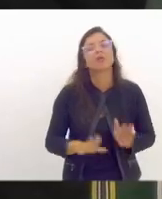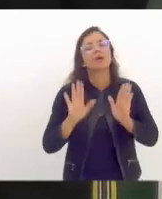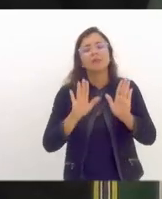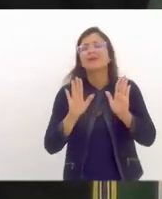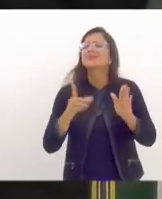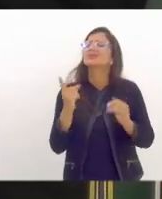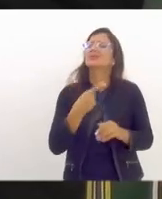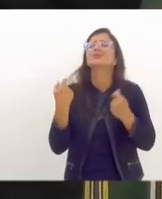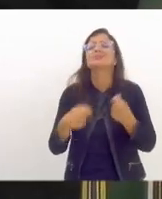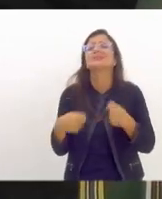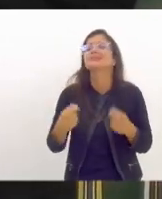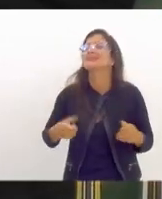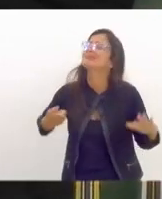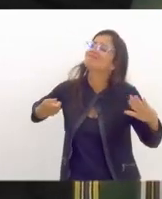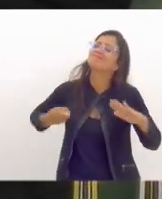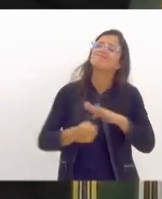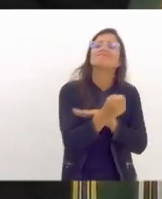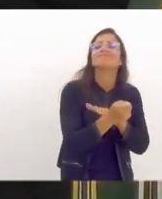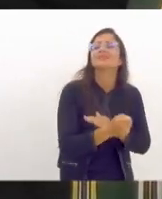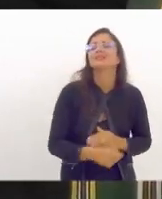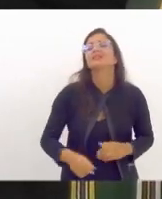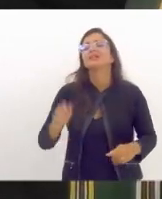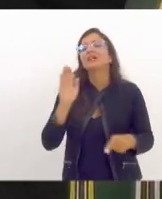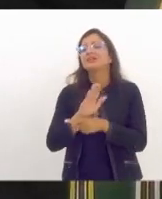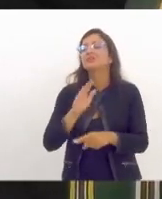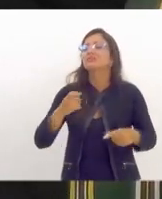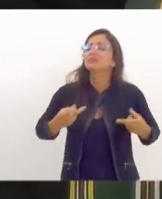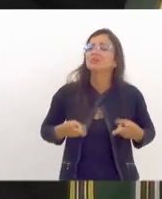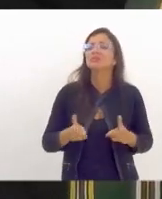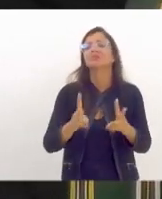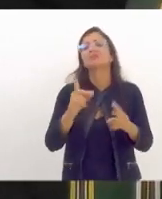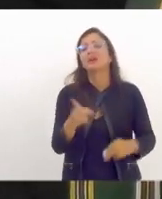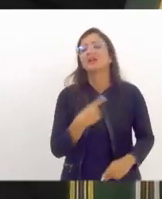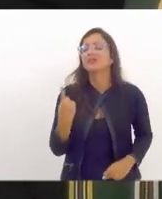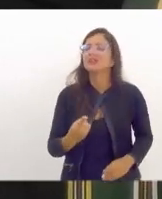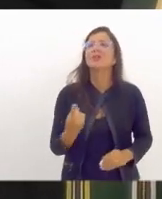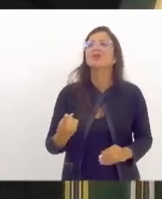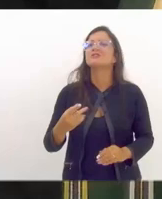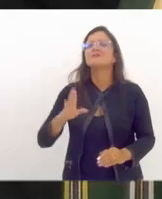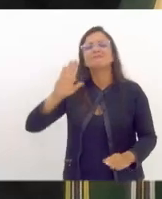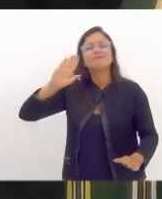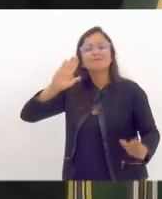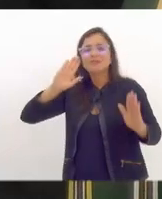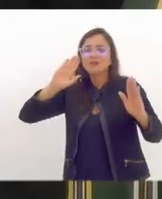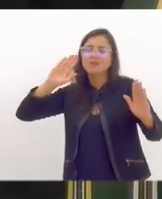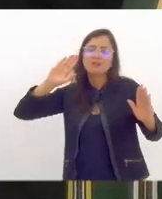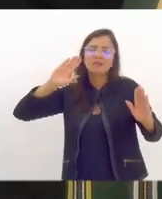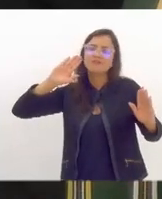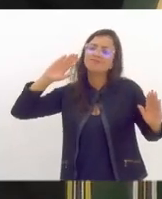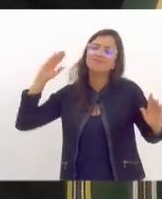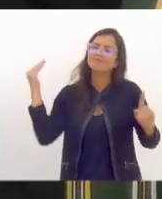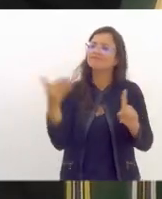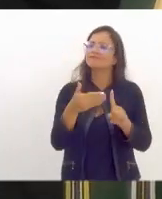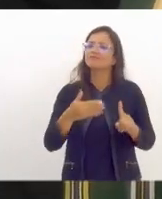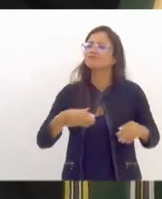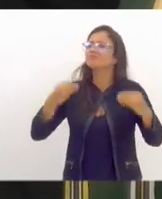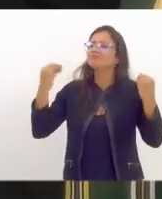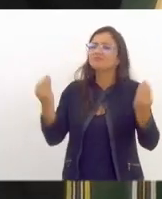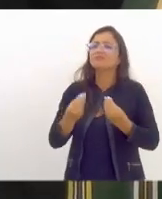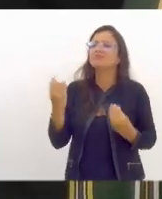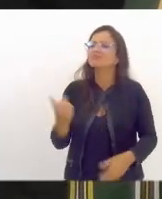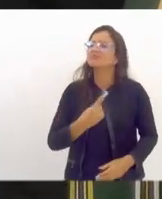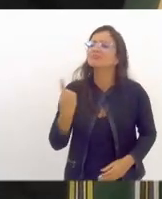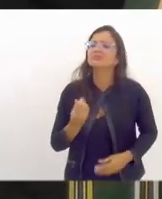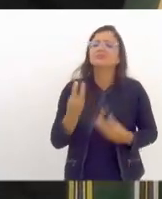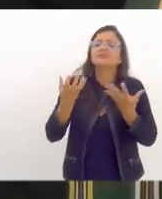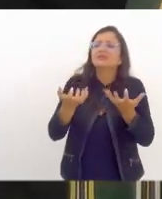de verba para continuarmos a nossa missão de mostrar que a luz após o túnel queria terminar